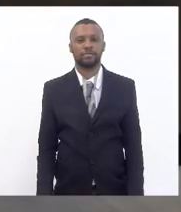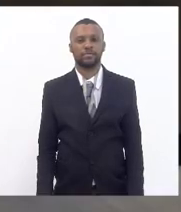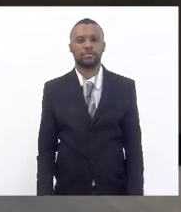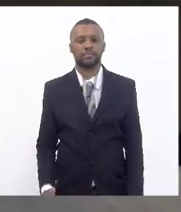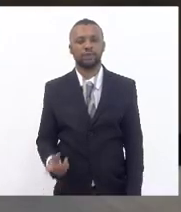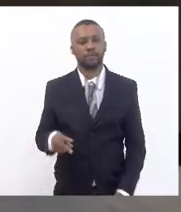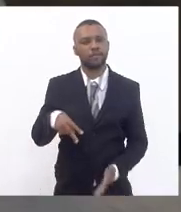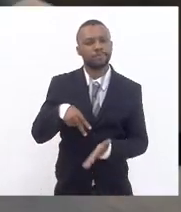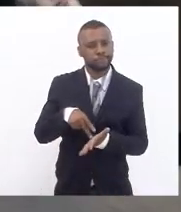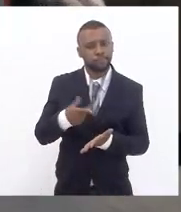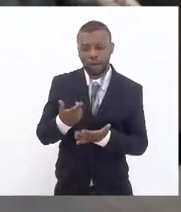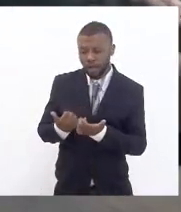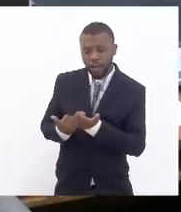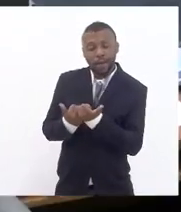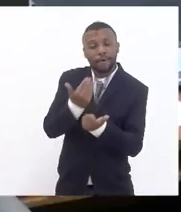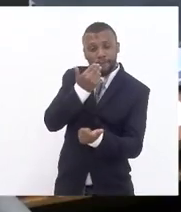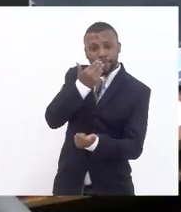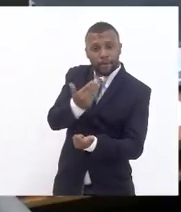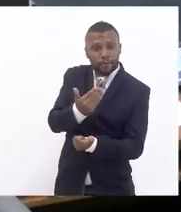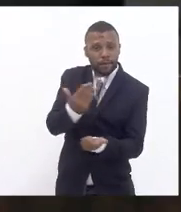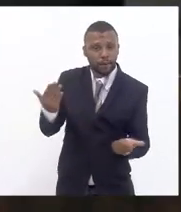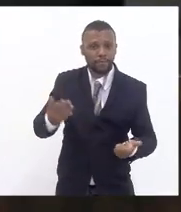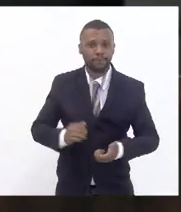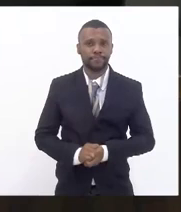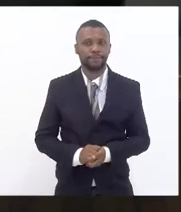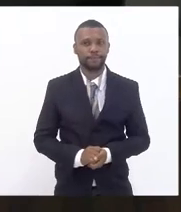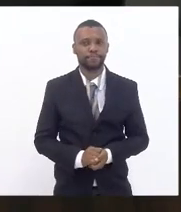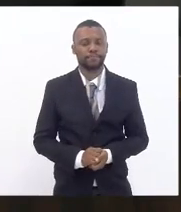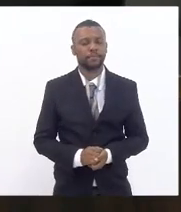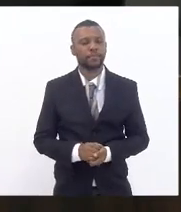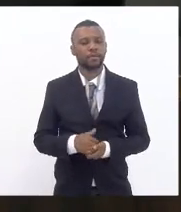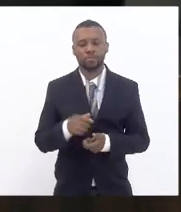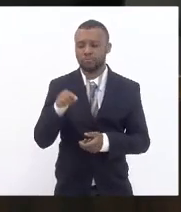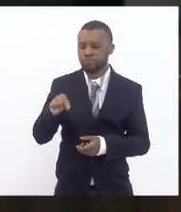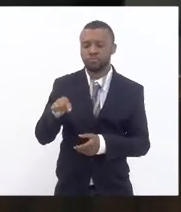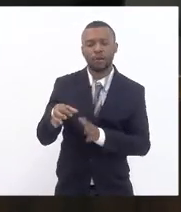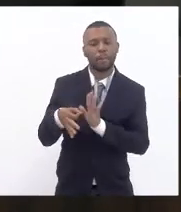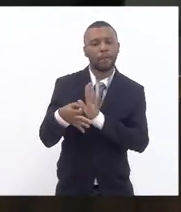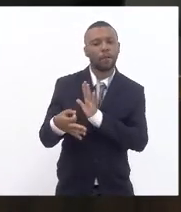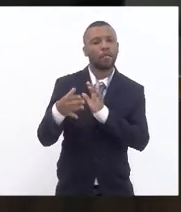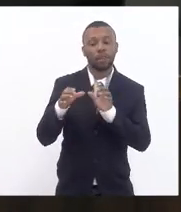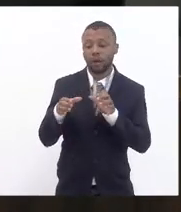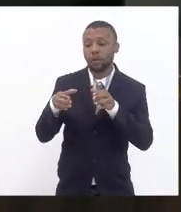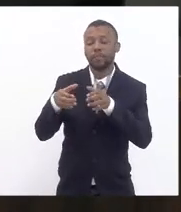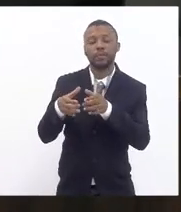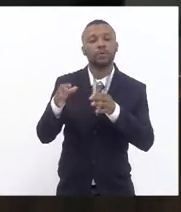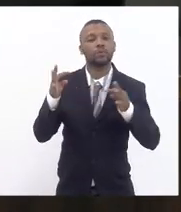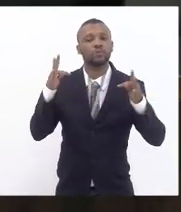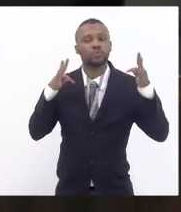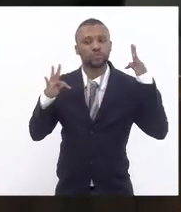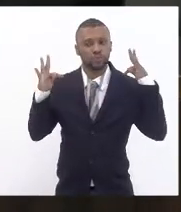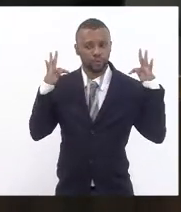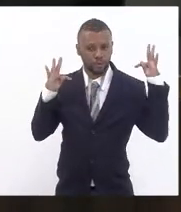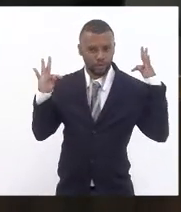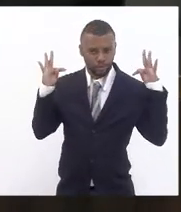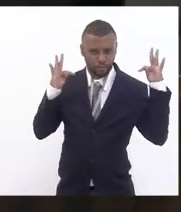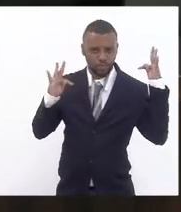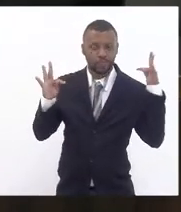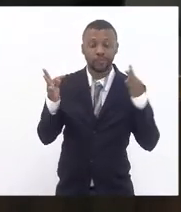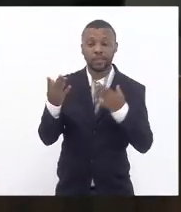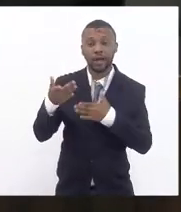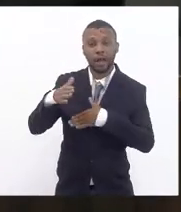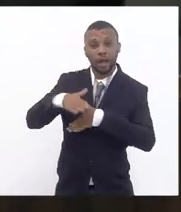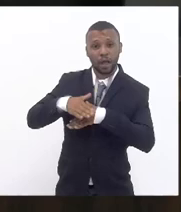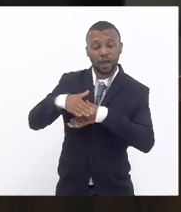Favorável, presidente. Obrigado, deputado. Pela Comissão de Turismo, a deputada é autora.